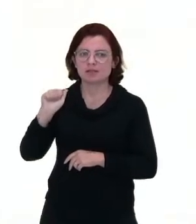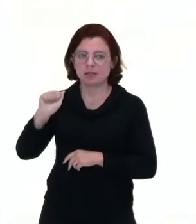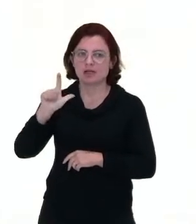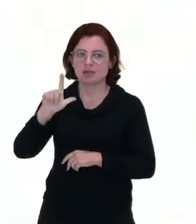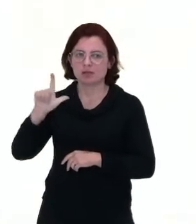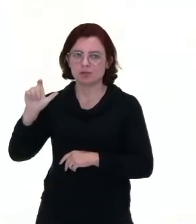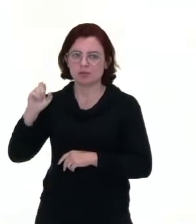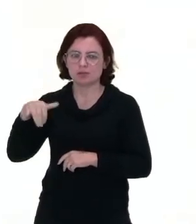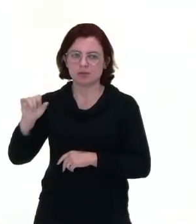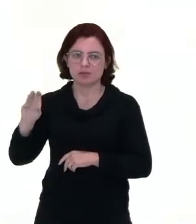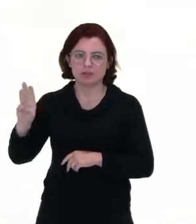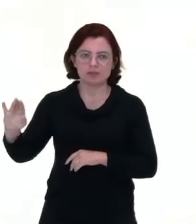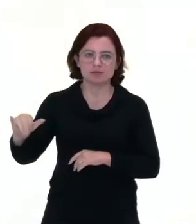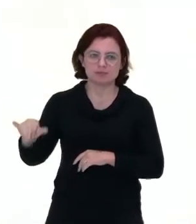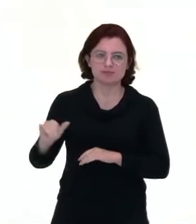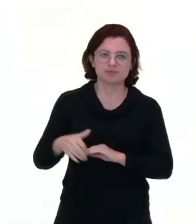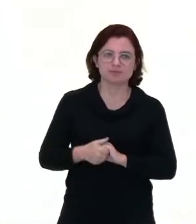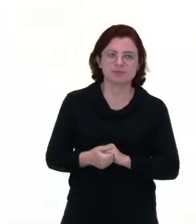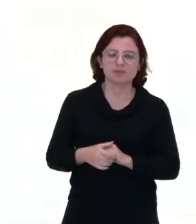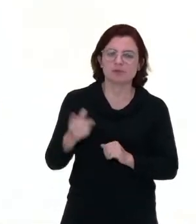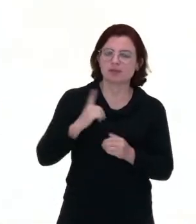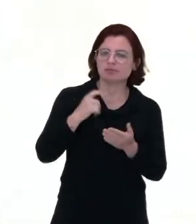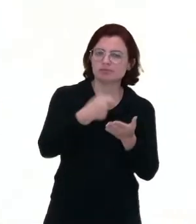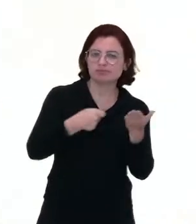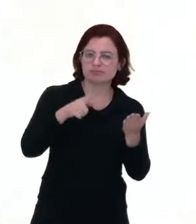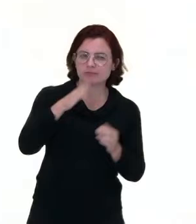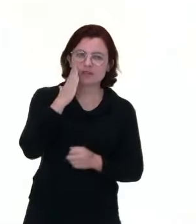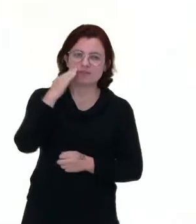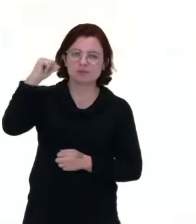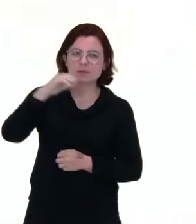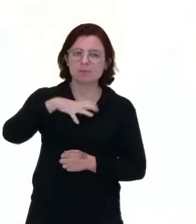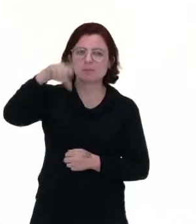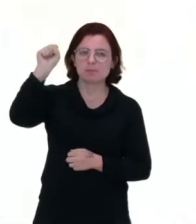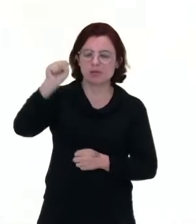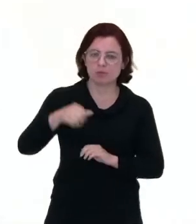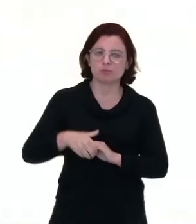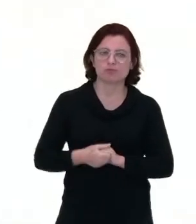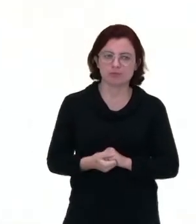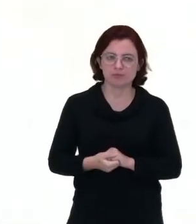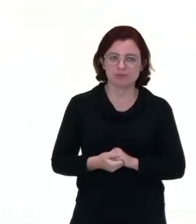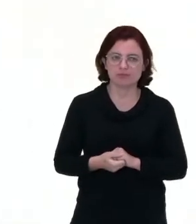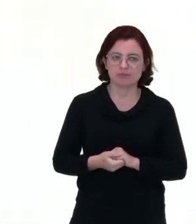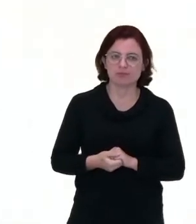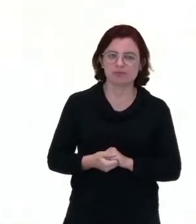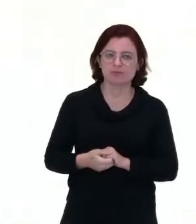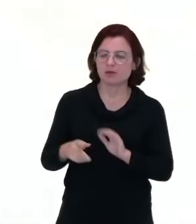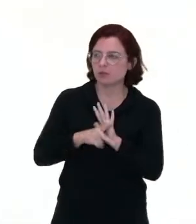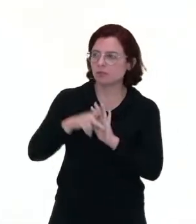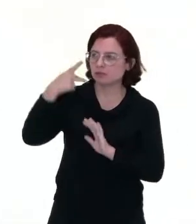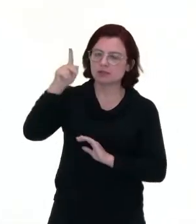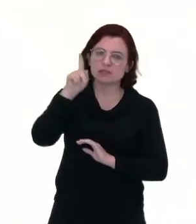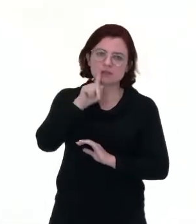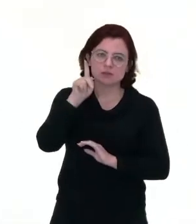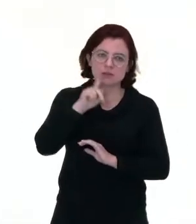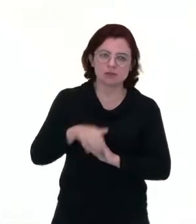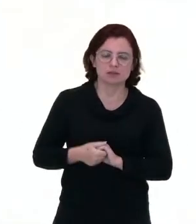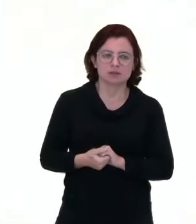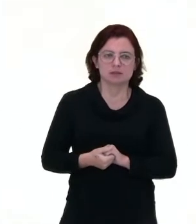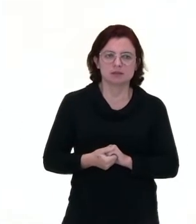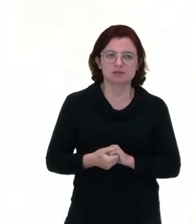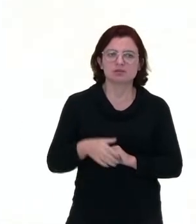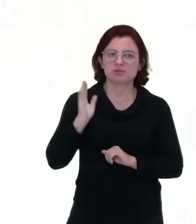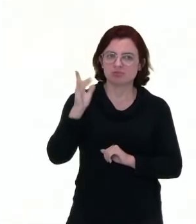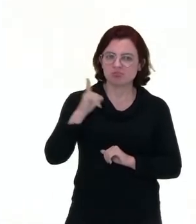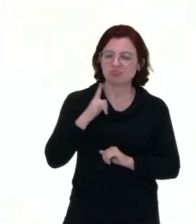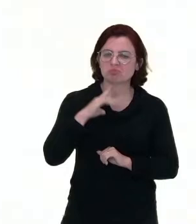livro homônimo de Michael Cunningham, vencedor do Prêmio Pulitzer, importante prêmio estadunidense. O filme foi indicado ao Oscar